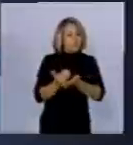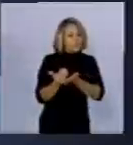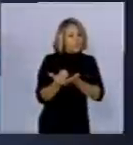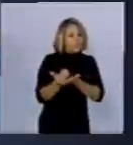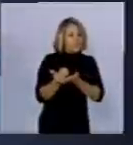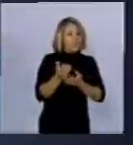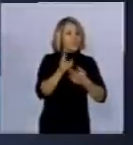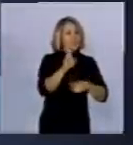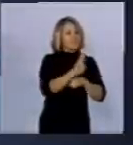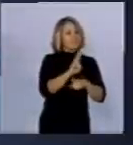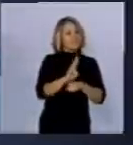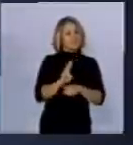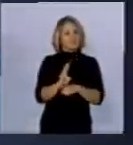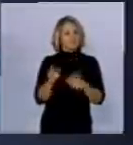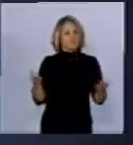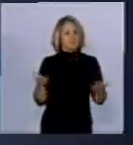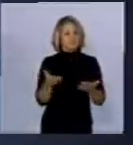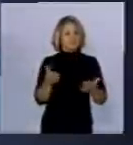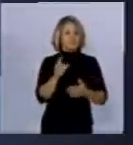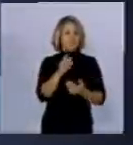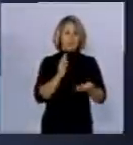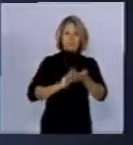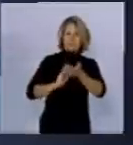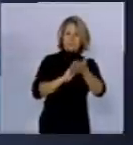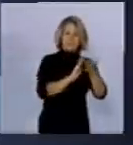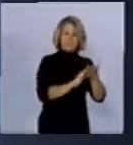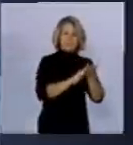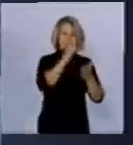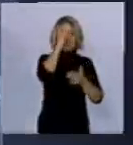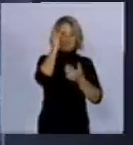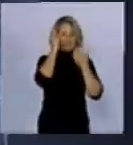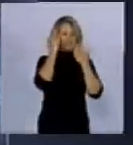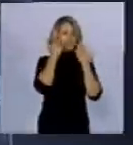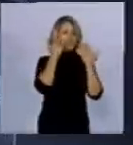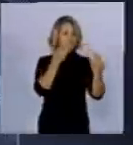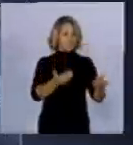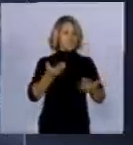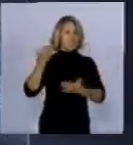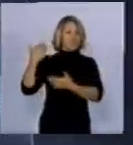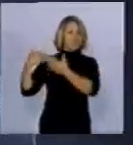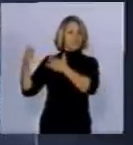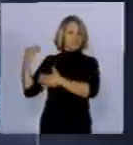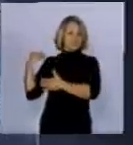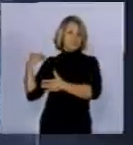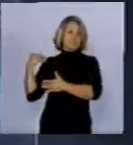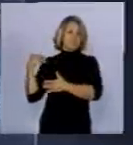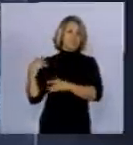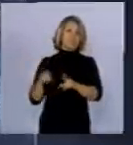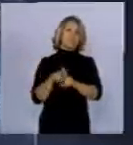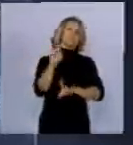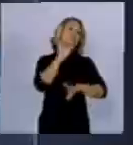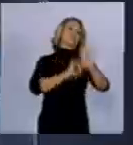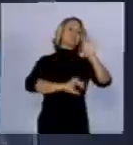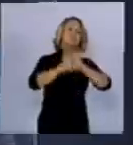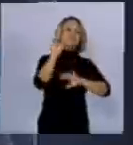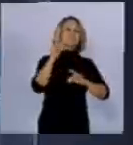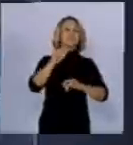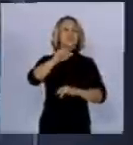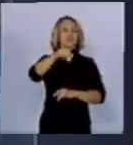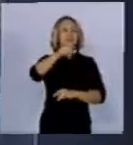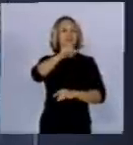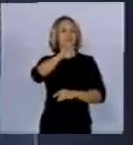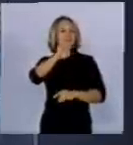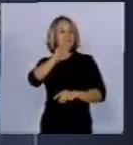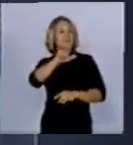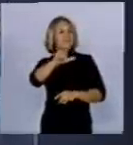defesa inclusive já parabenizando os demais expositores que me precederam em especial exposição da ANATEL e